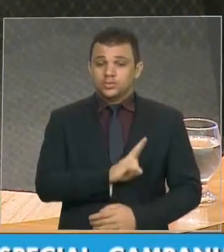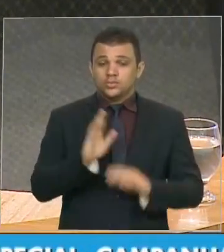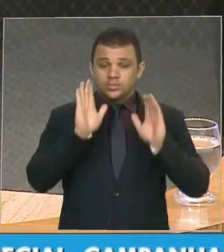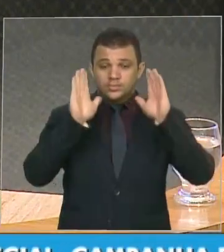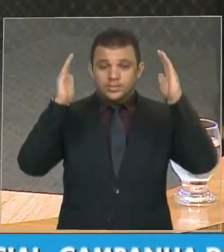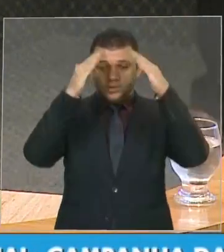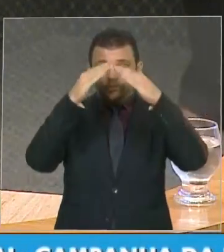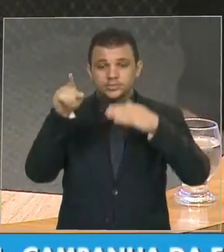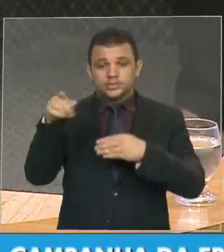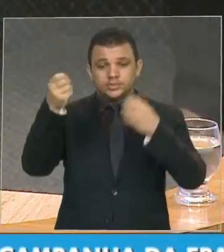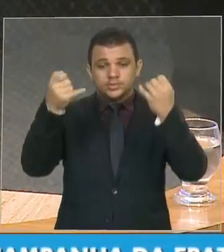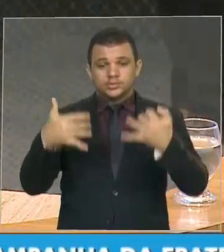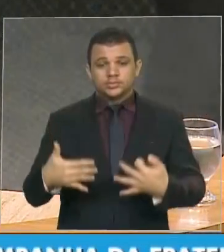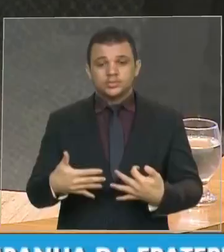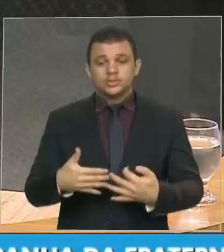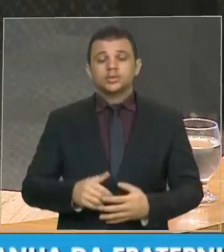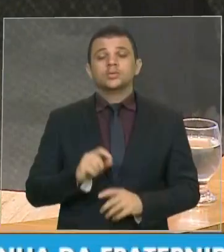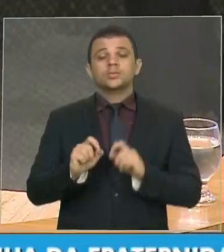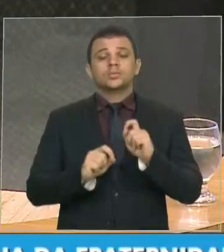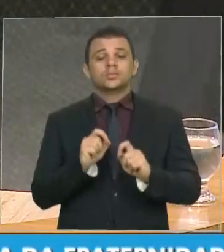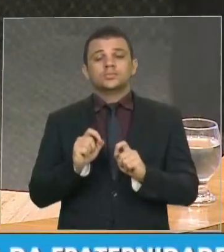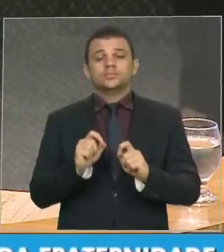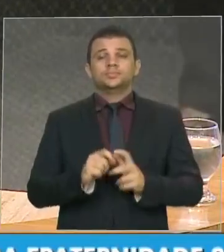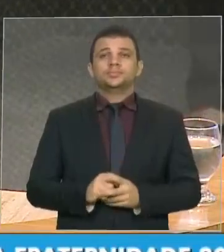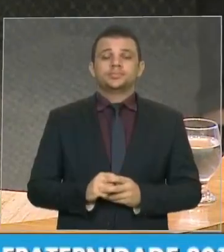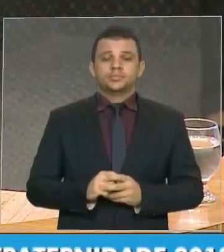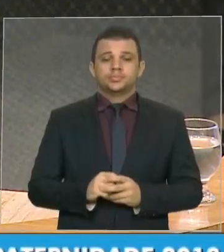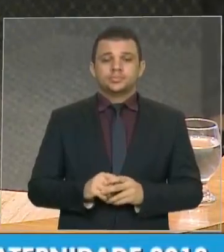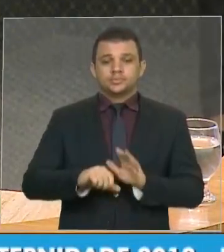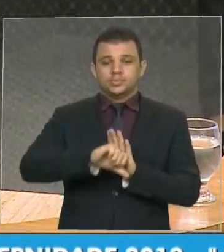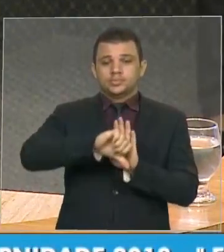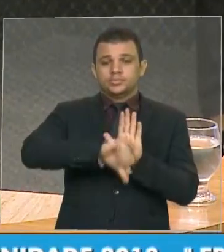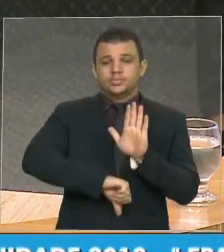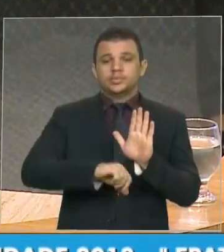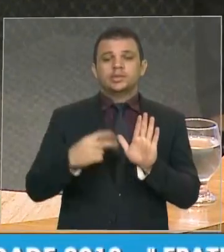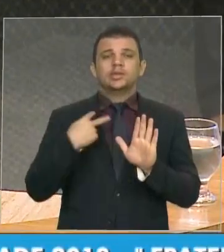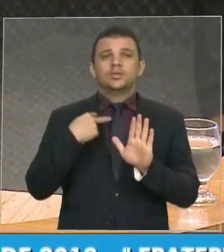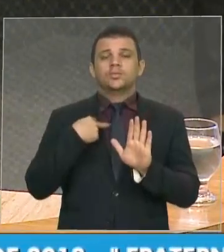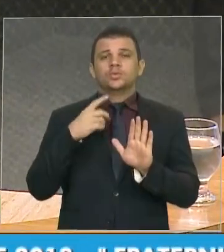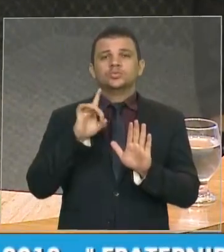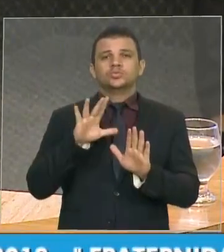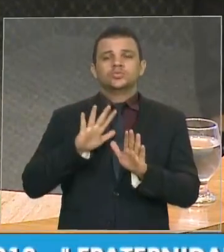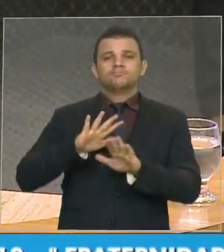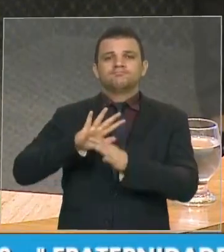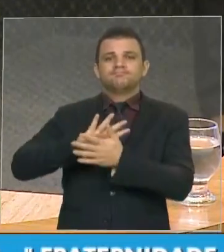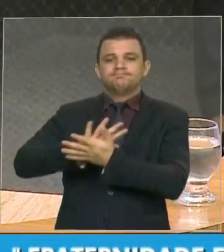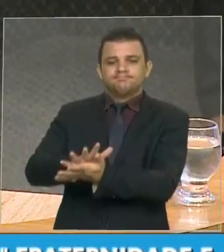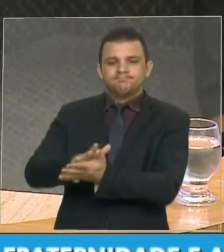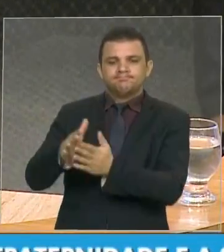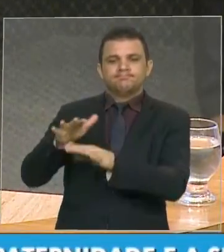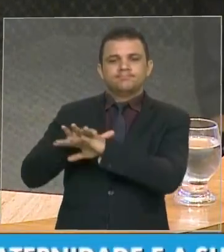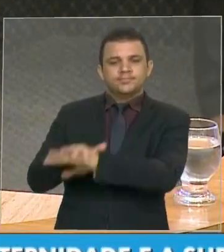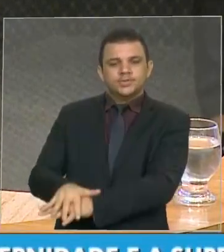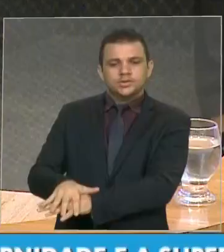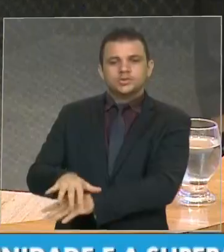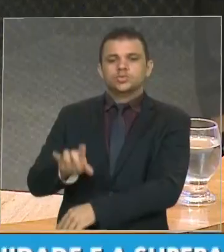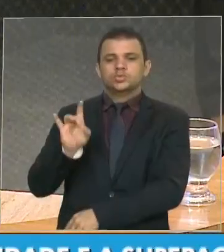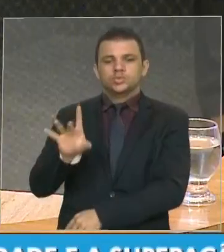que a criminalidade já não deve ser só reprimida, tem que haver todo um trabalho de